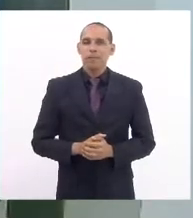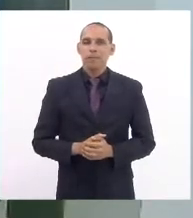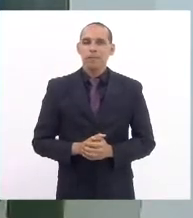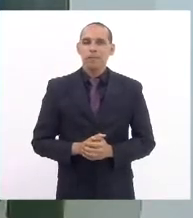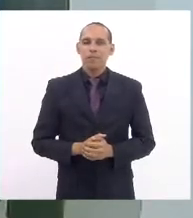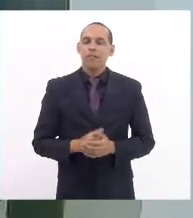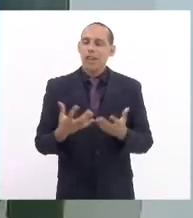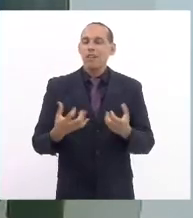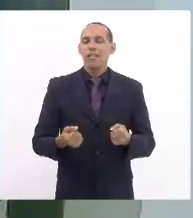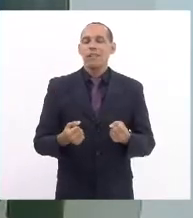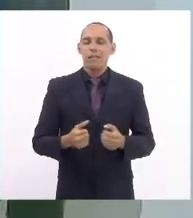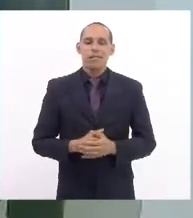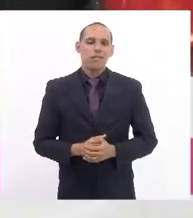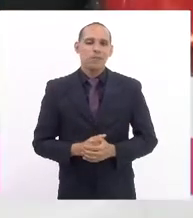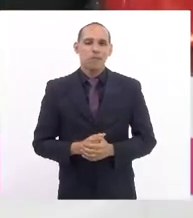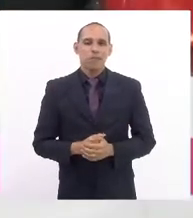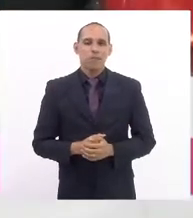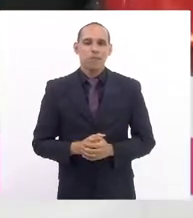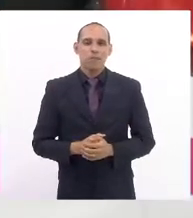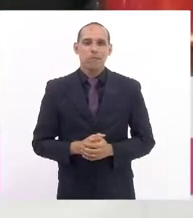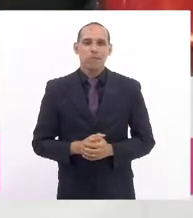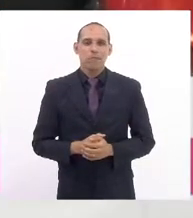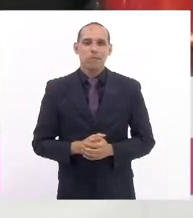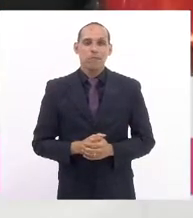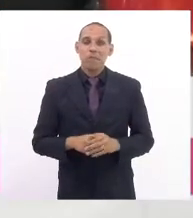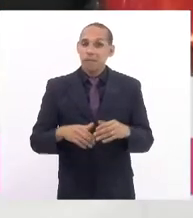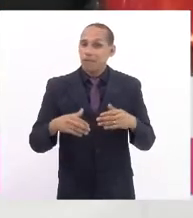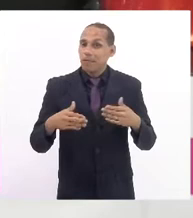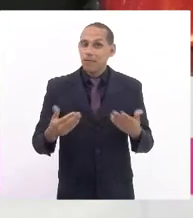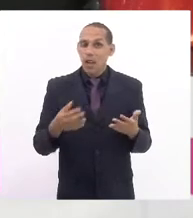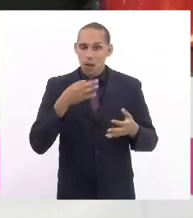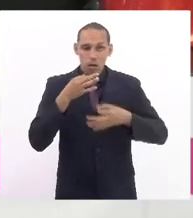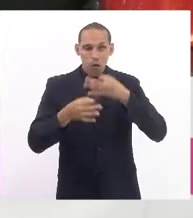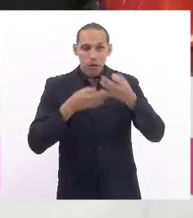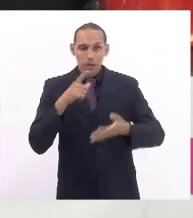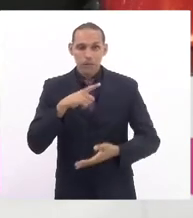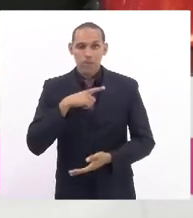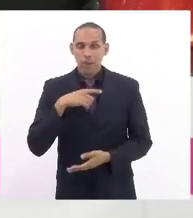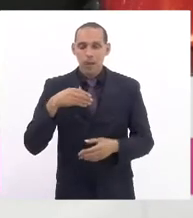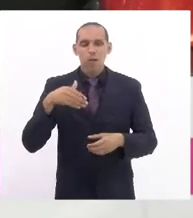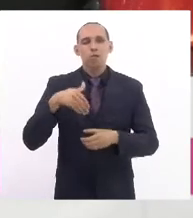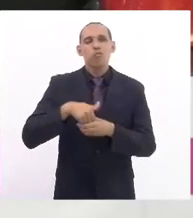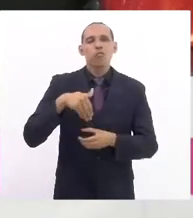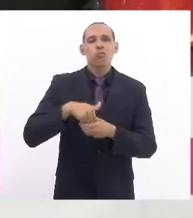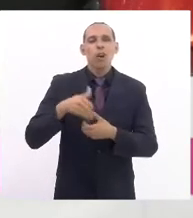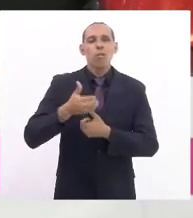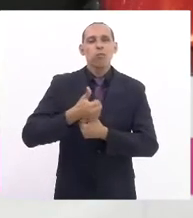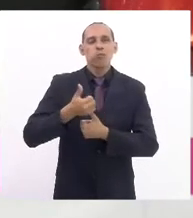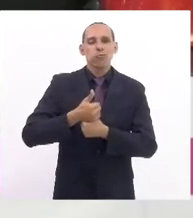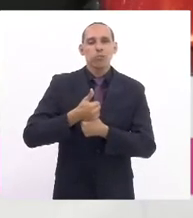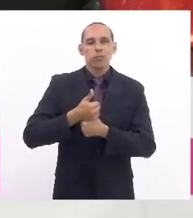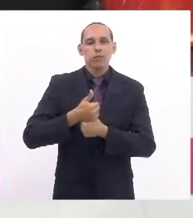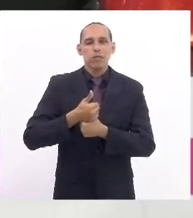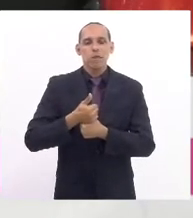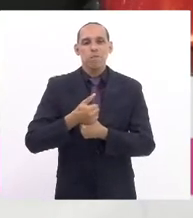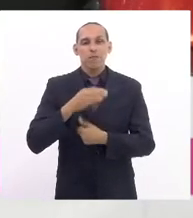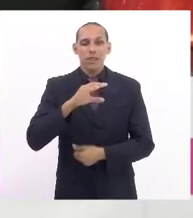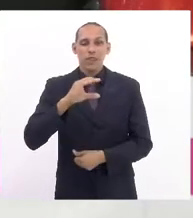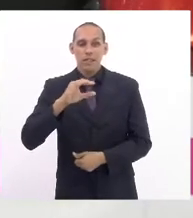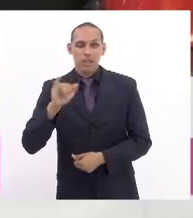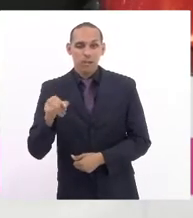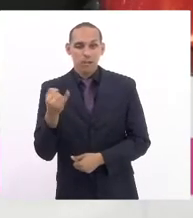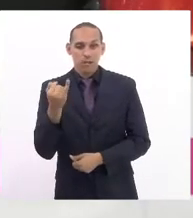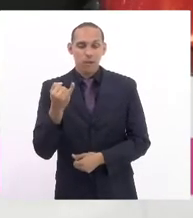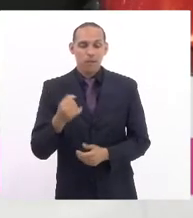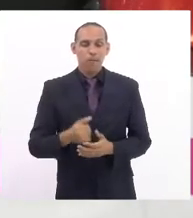Favorável. Com os pareceres emitidos, em votação substitutiva da Comissão de Constituição de